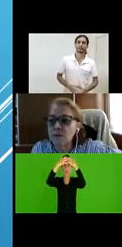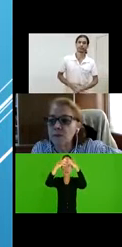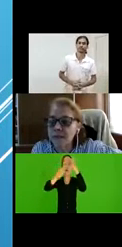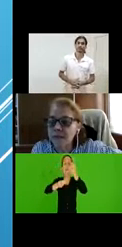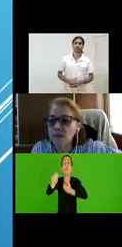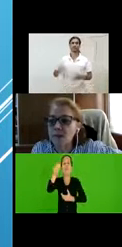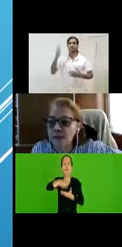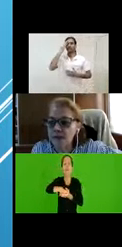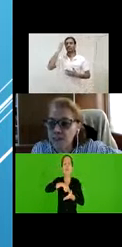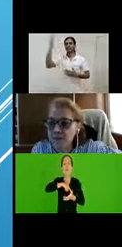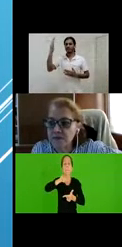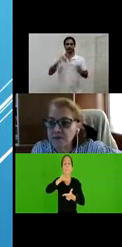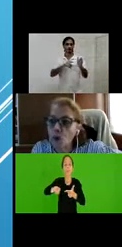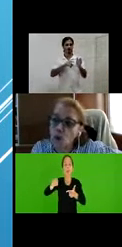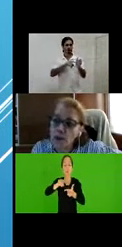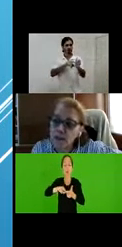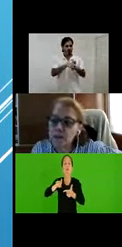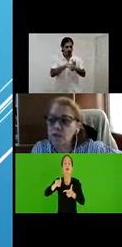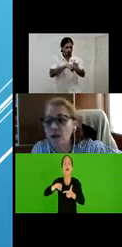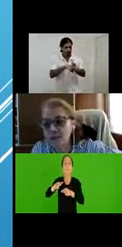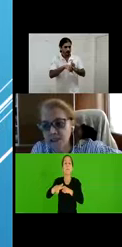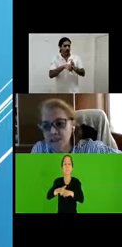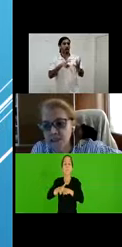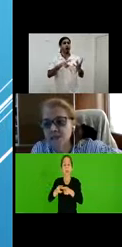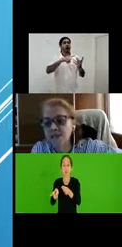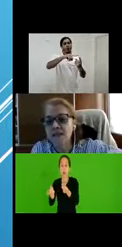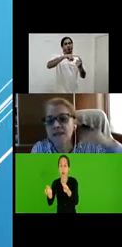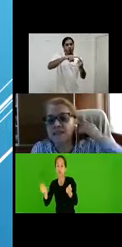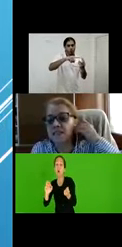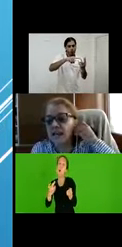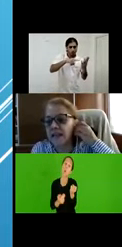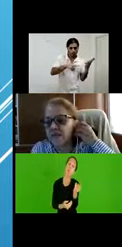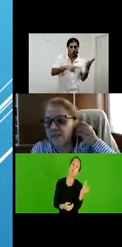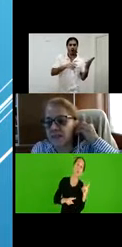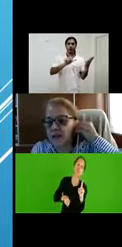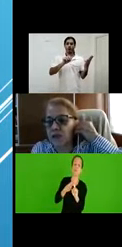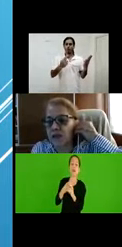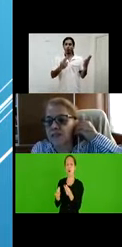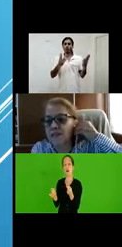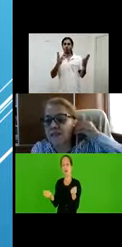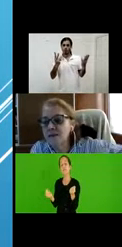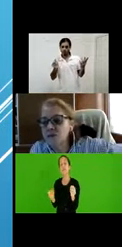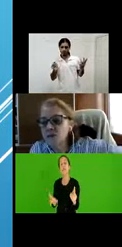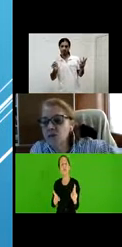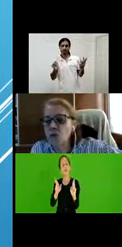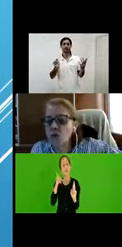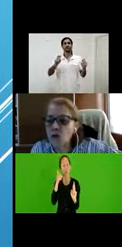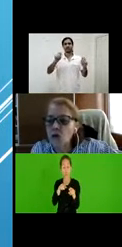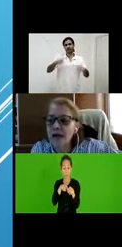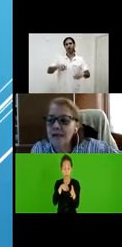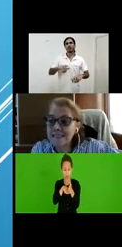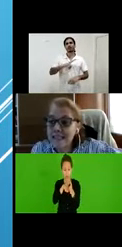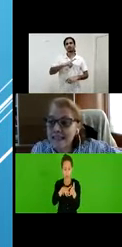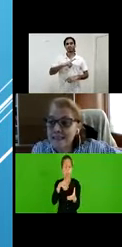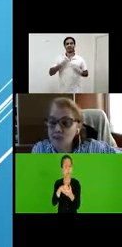na pesquisa qualitativa ou quant qualitativa seja ênfase, porque nós lidamos com